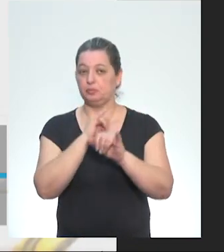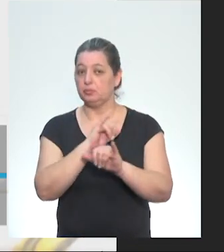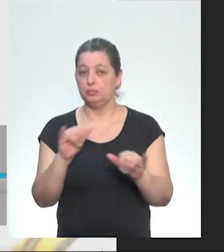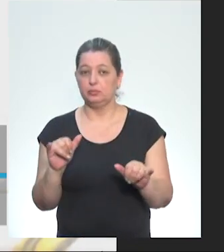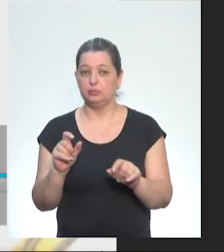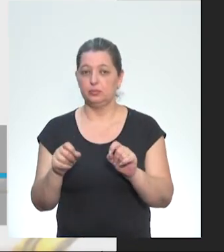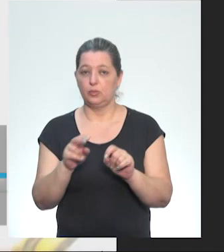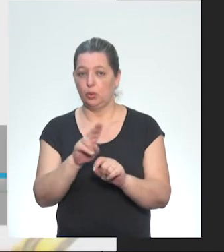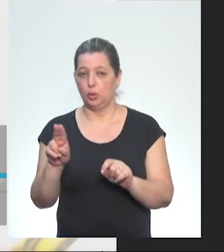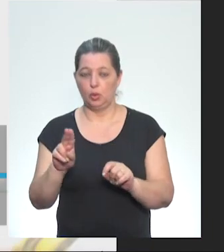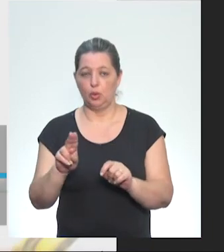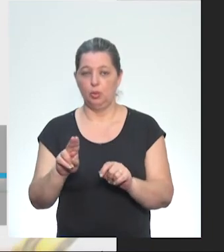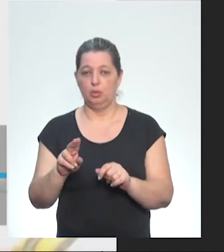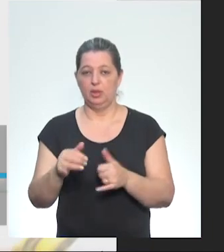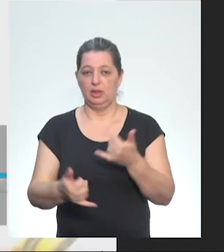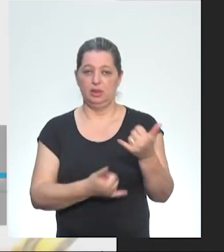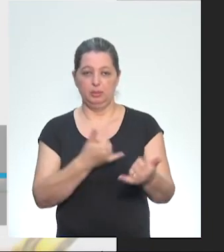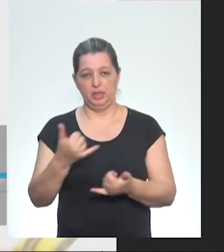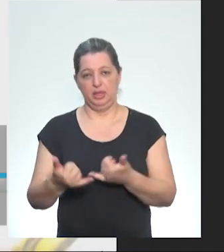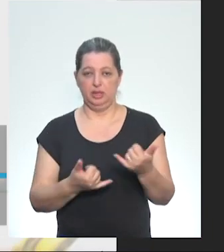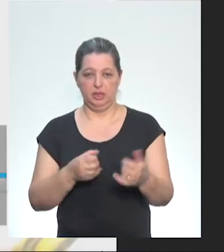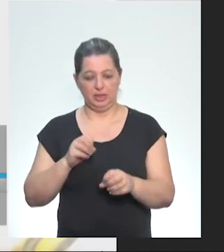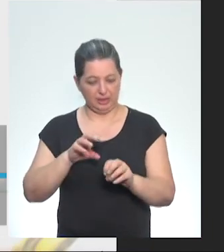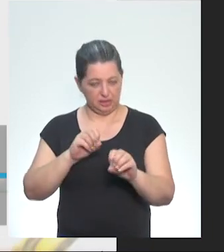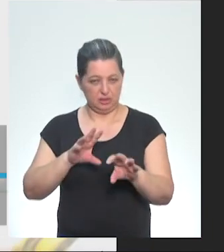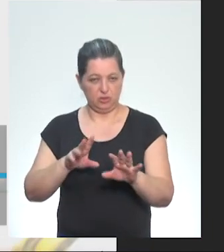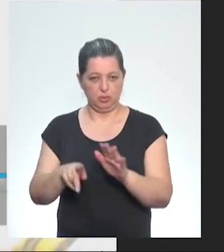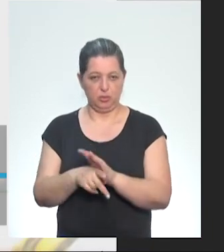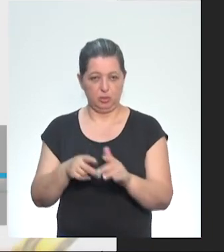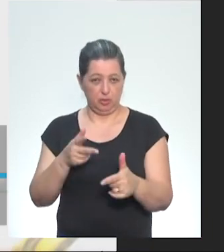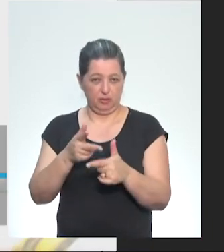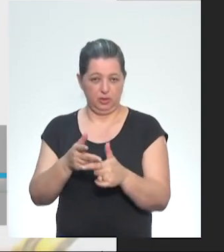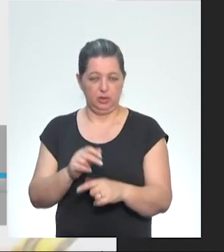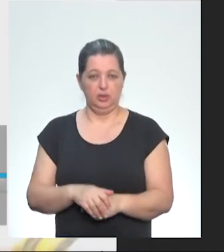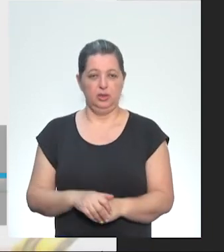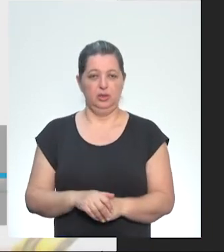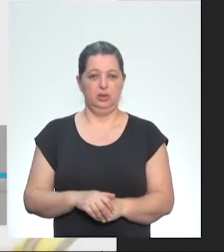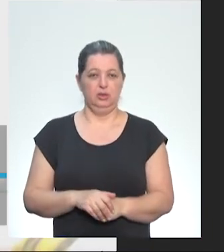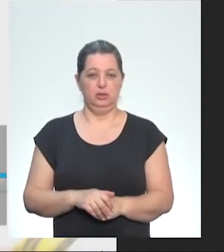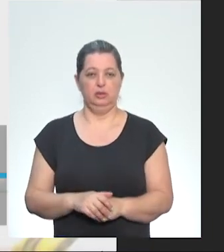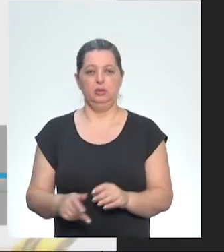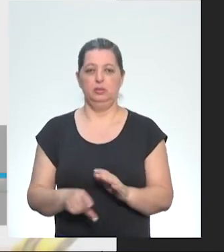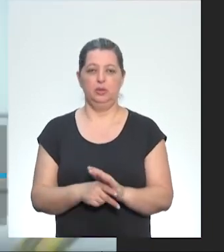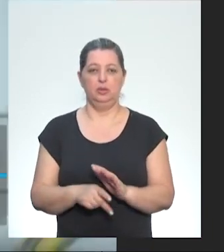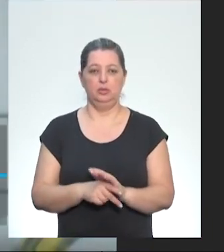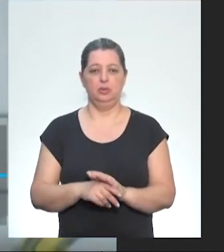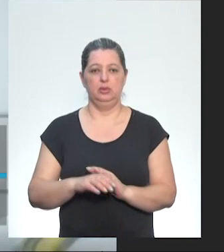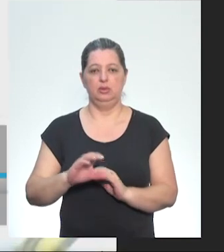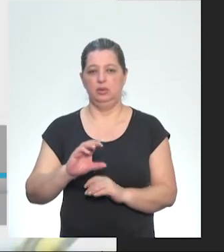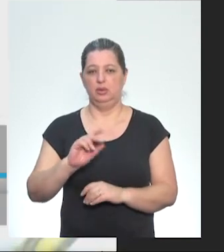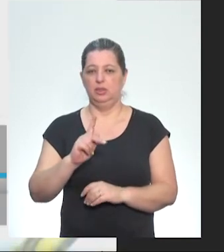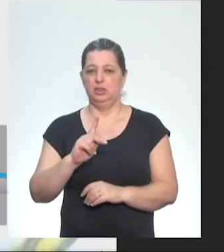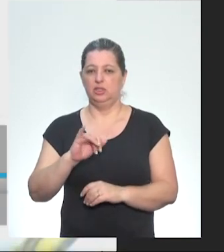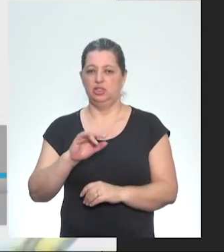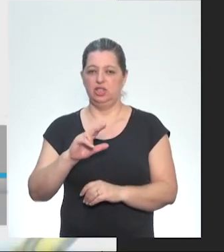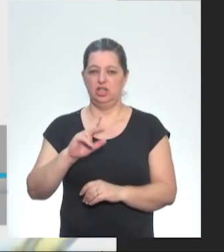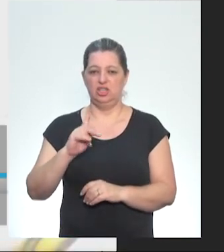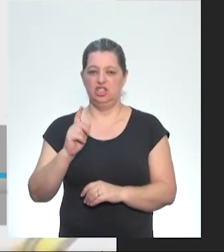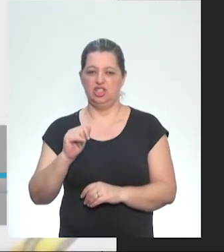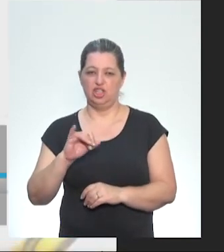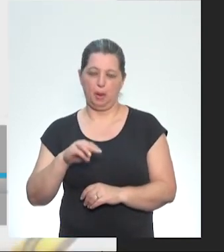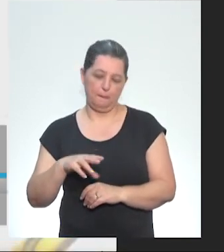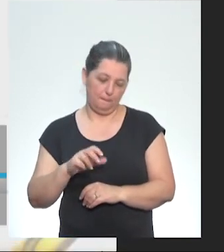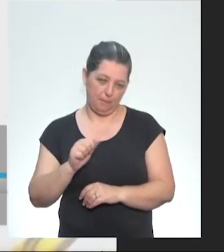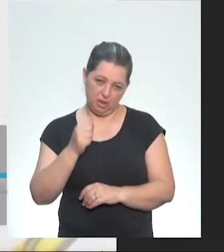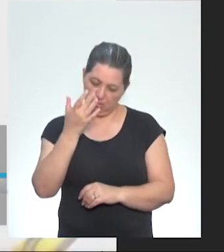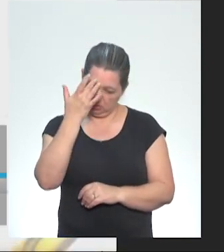do jogo que a gente ensinou vocês a produzirem aí no Mão na Massa é Shishima. Não sei se eu falei corretamente,